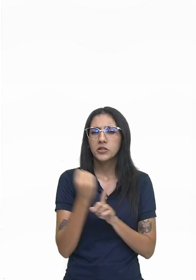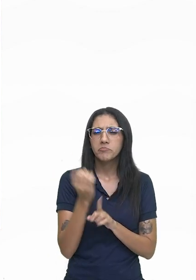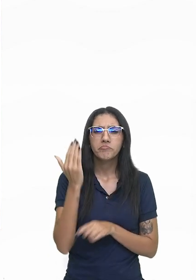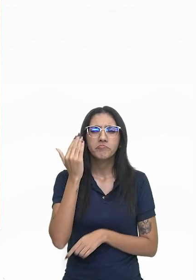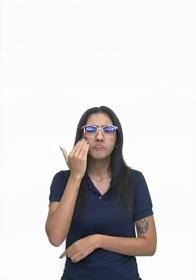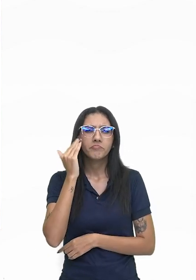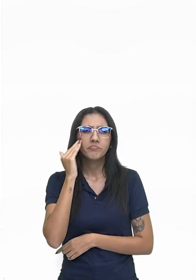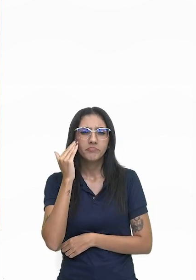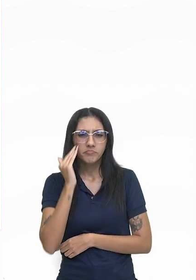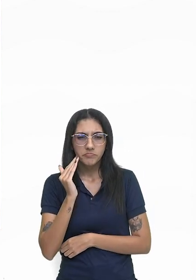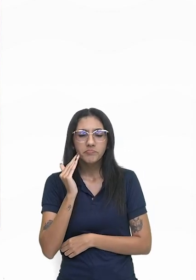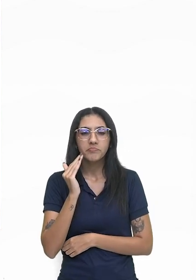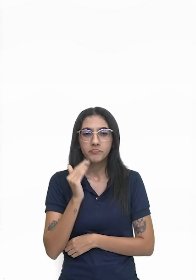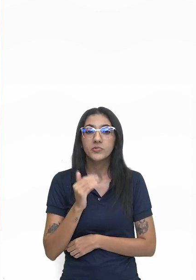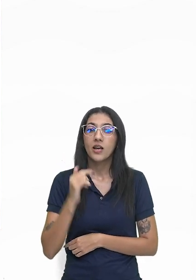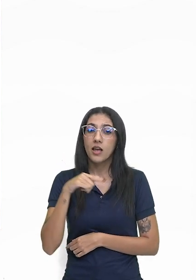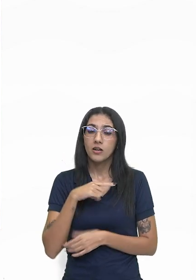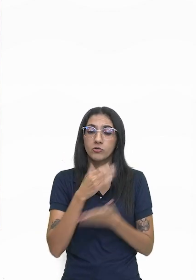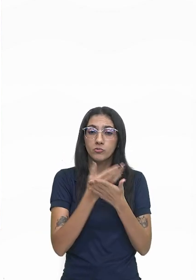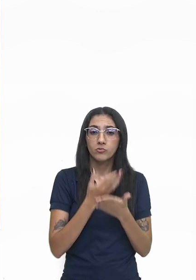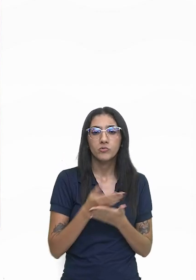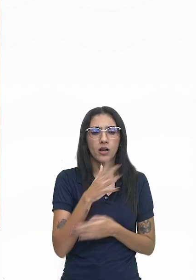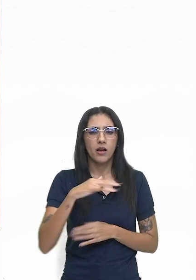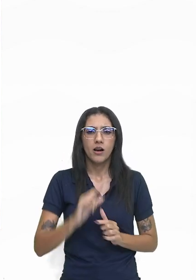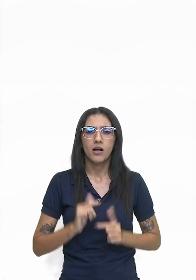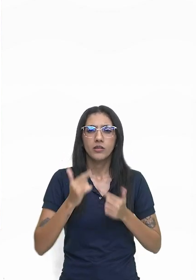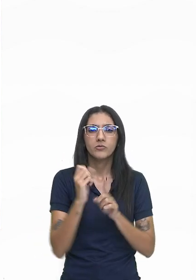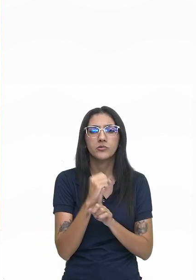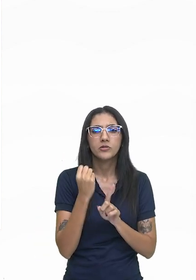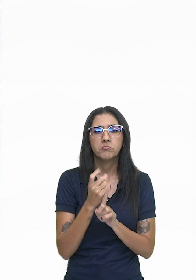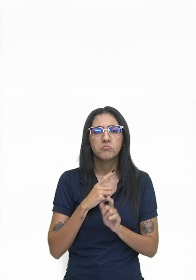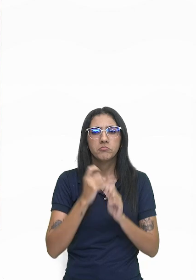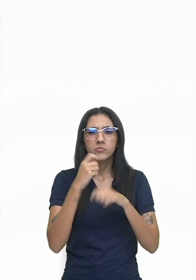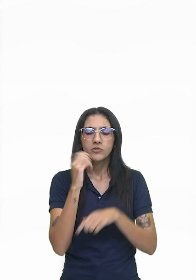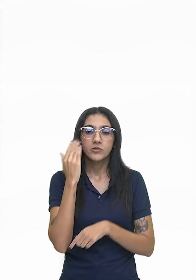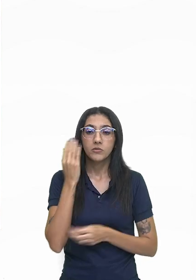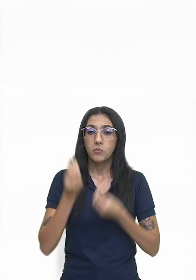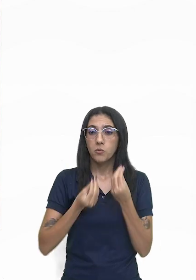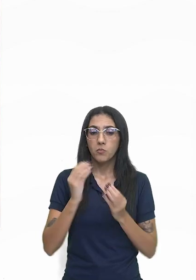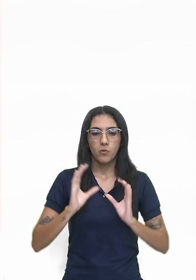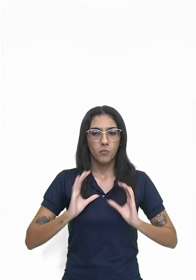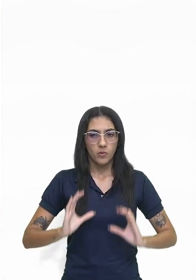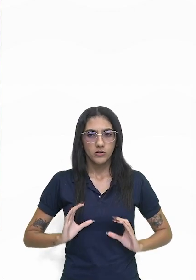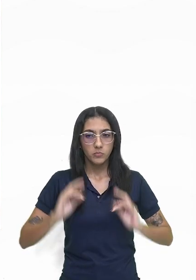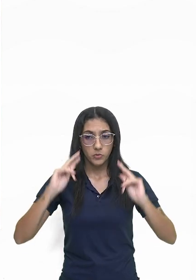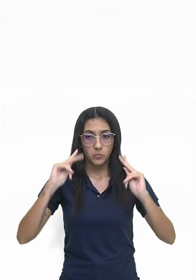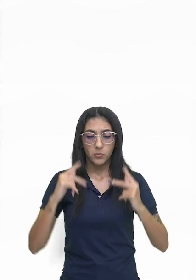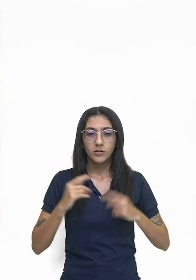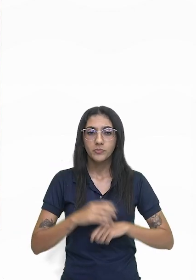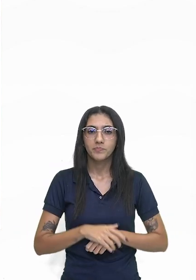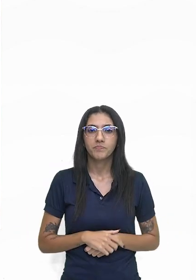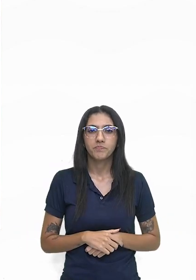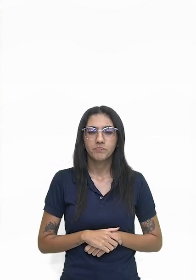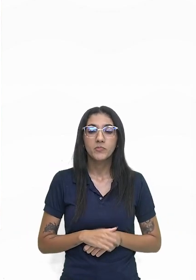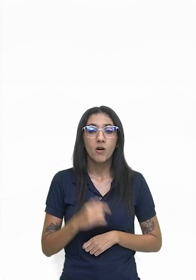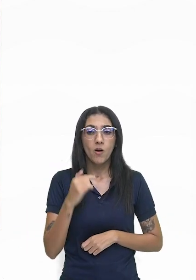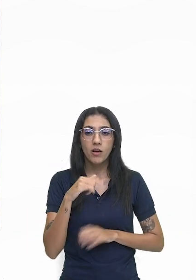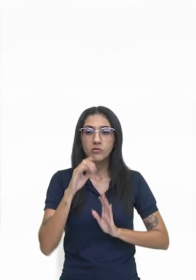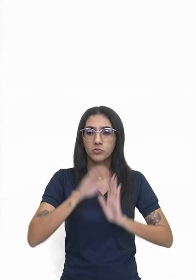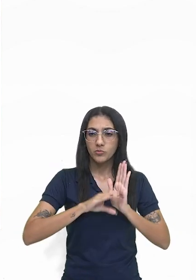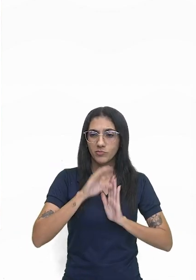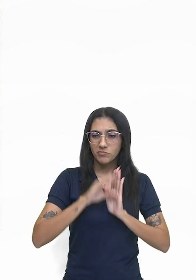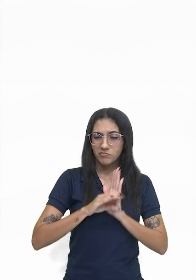sociologia compreensiva, que estuda a ação social para entender o comportamento humano. A sociologia compreensiva de Max